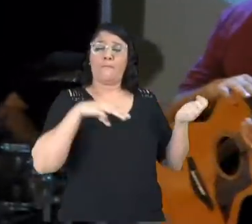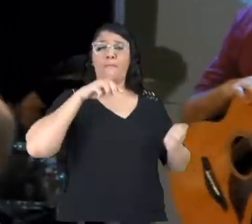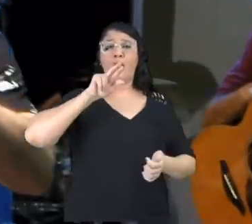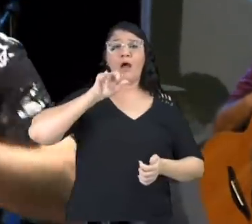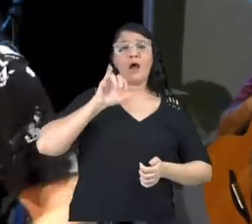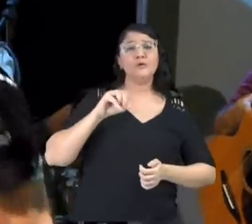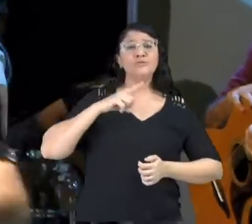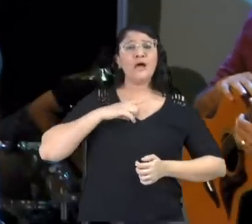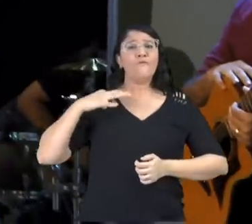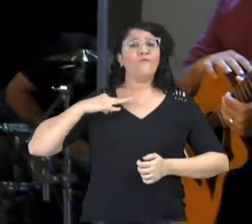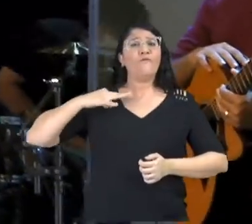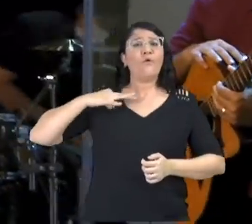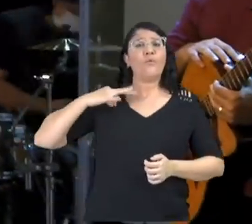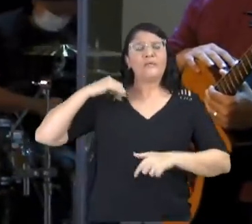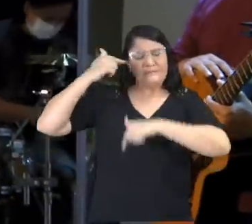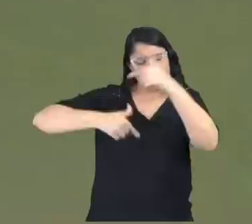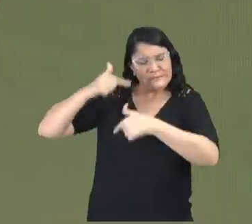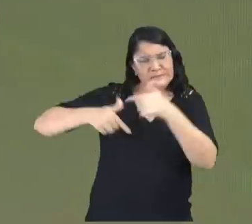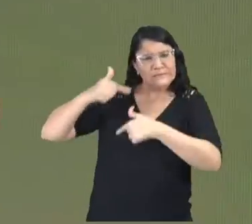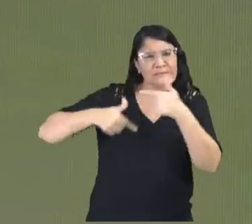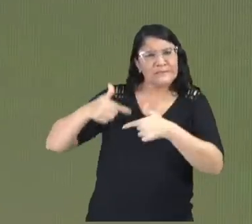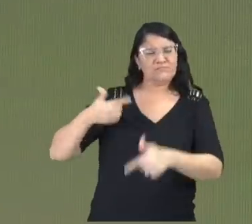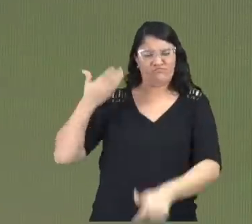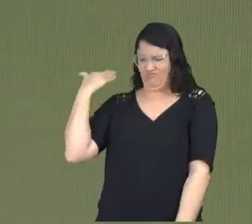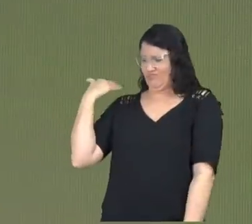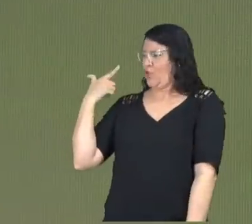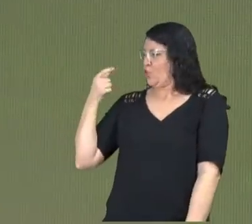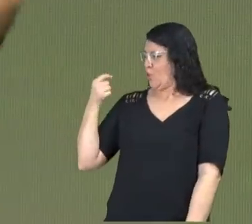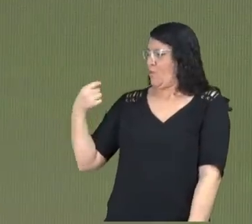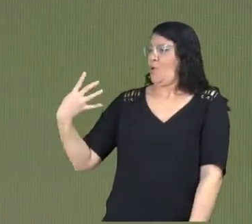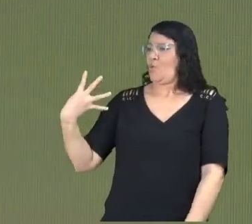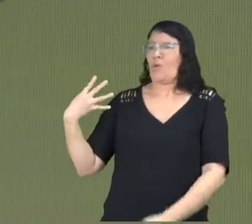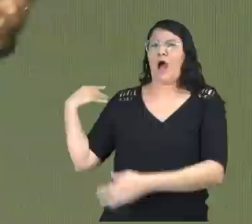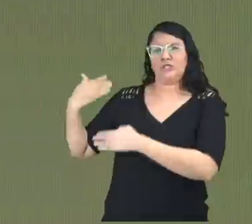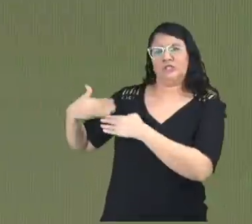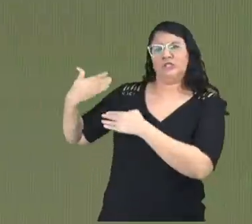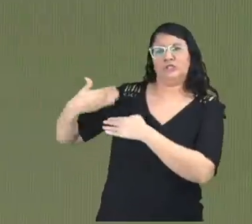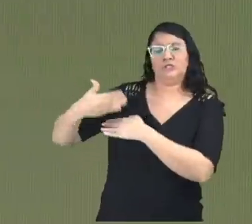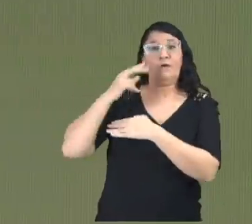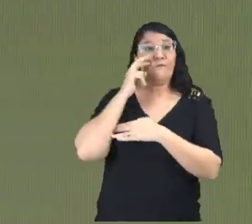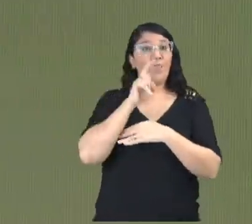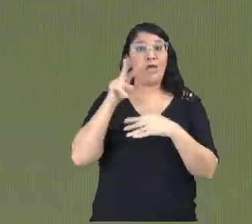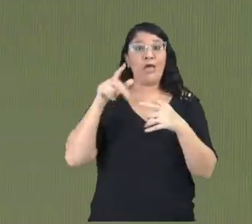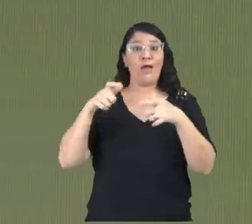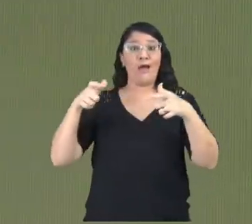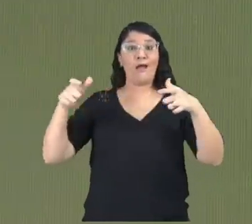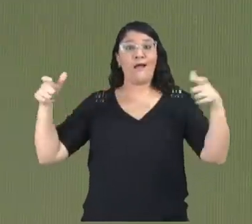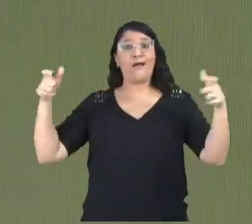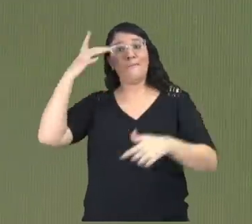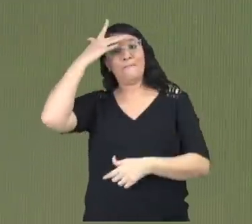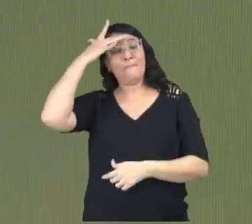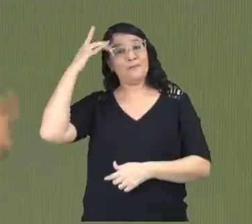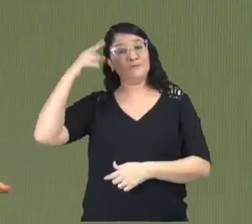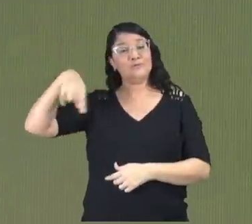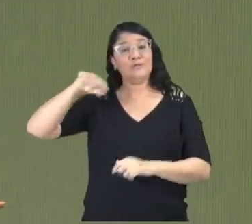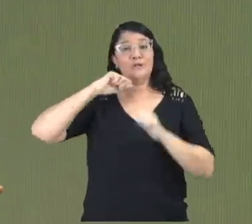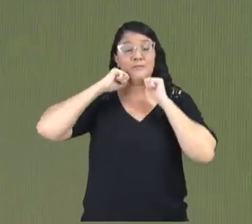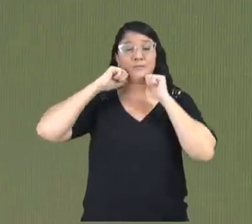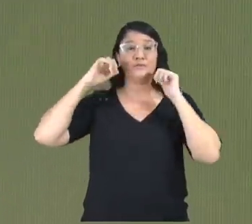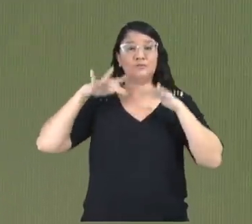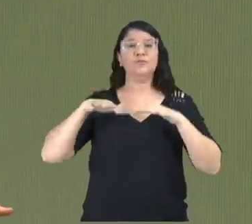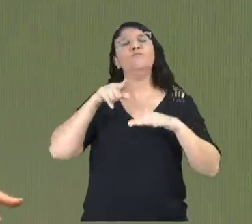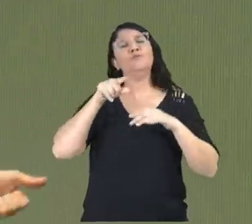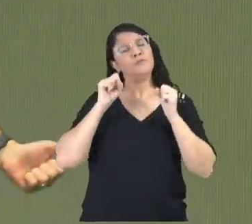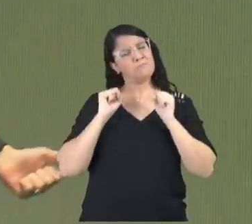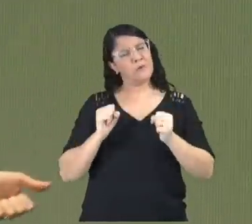com a gente ralando desde 2004 e vendo tudo isso crescer e pessoas serem abençoadas. Você pode servir ao Senhor